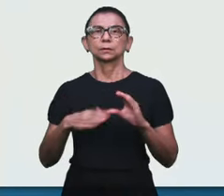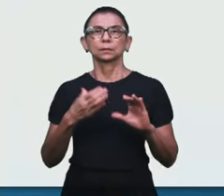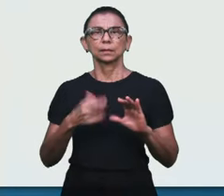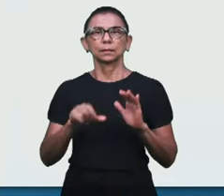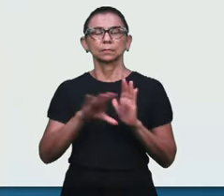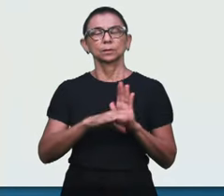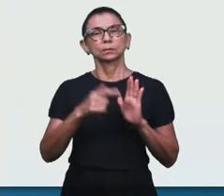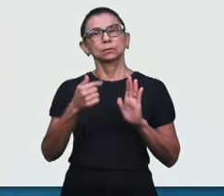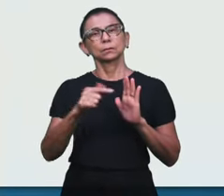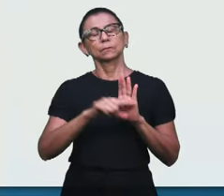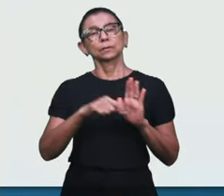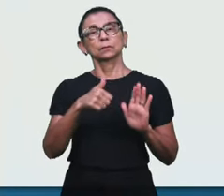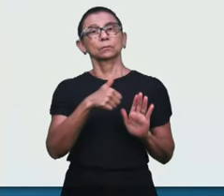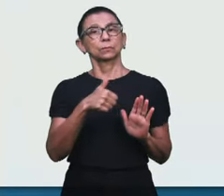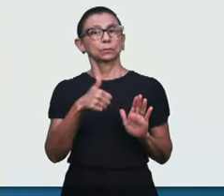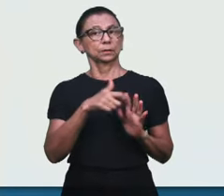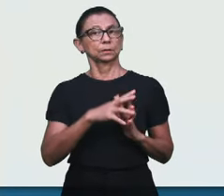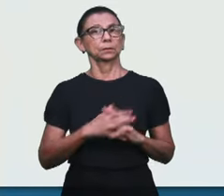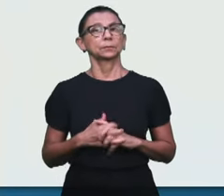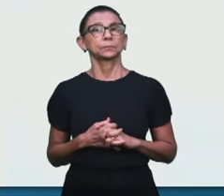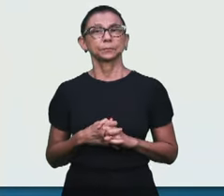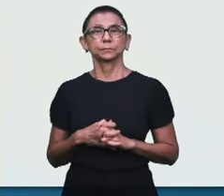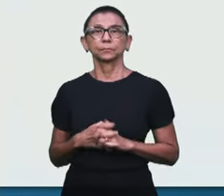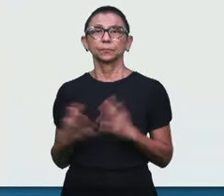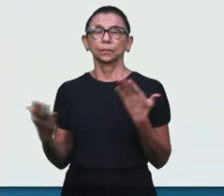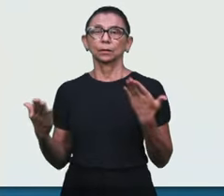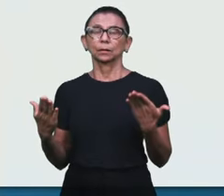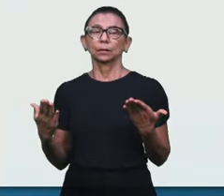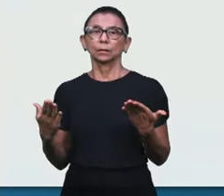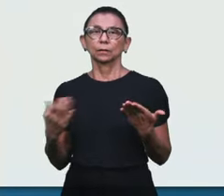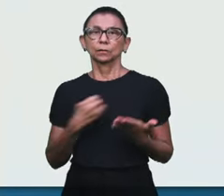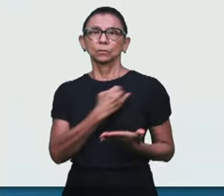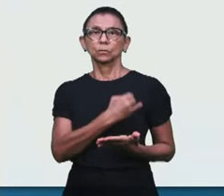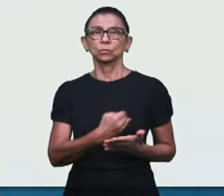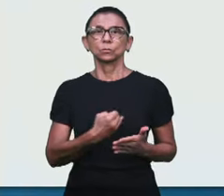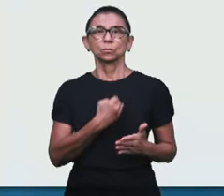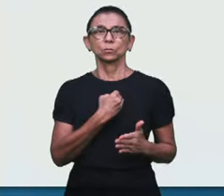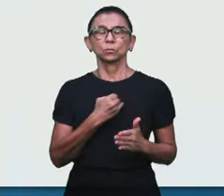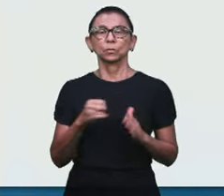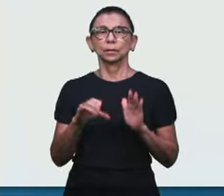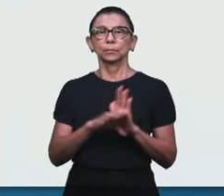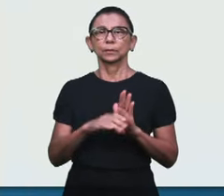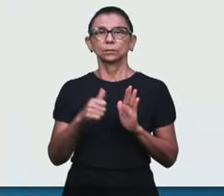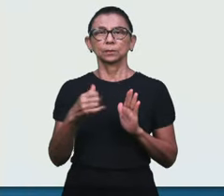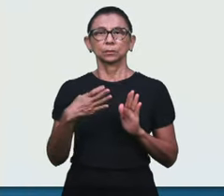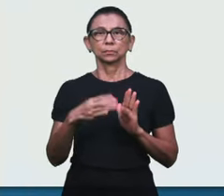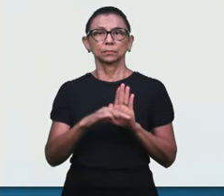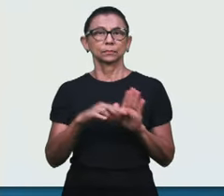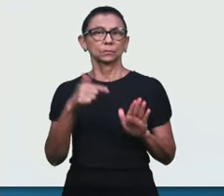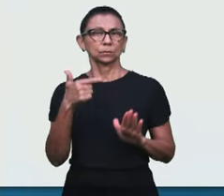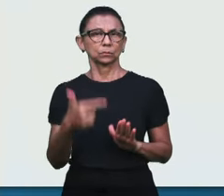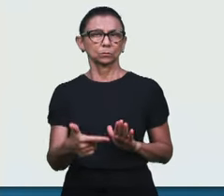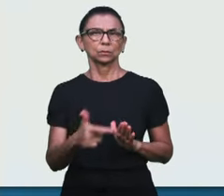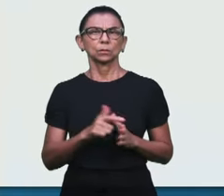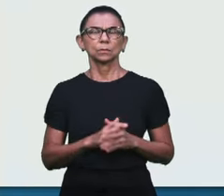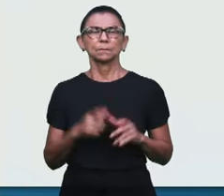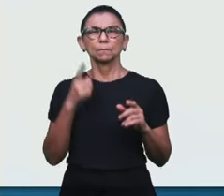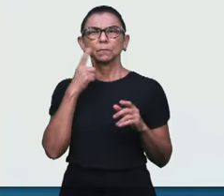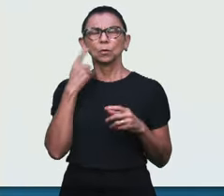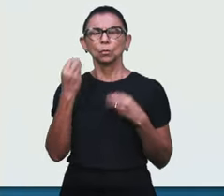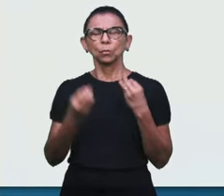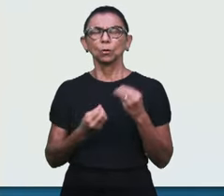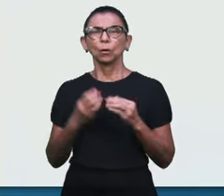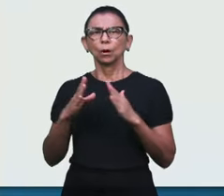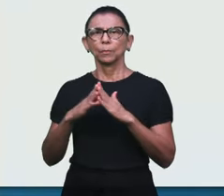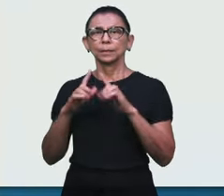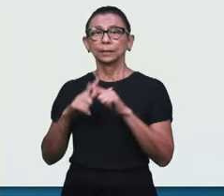11, comparado com João, capítulo 14, verso 2, identifique a forma como a igreja fiel